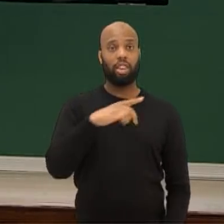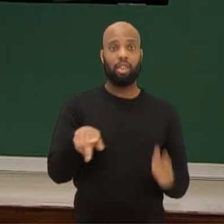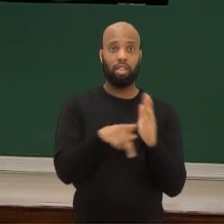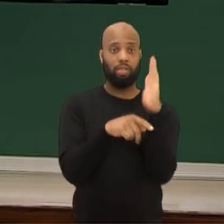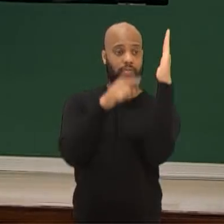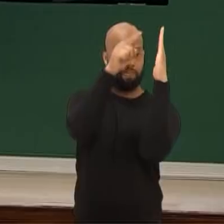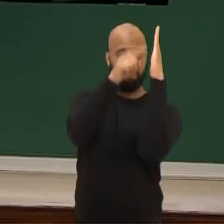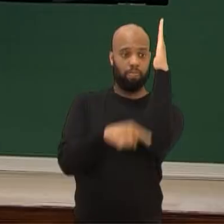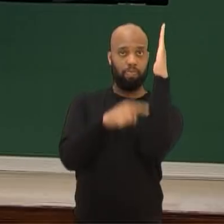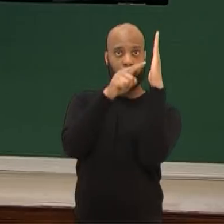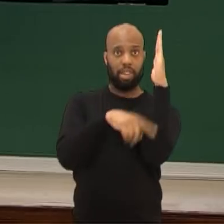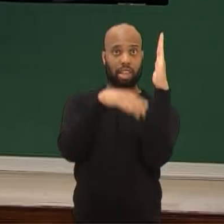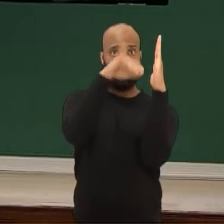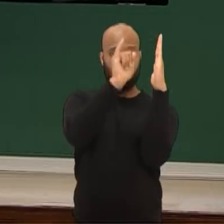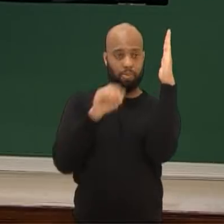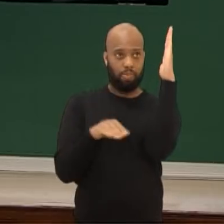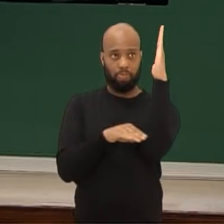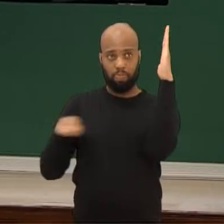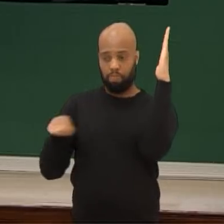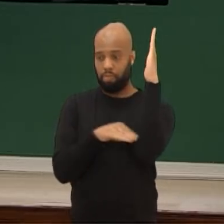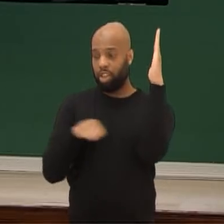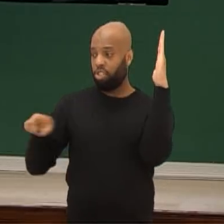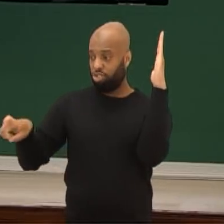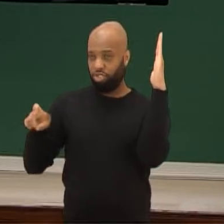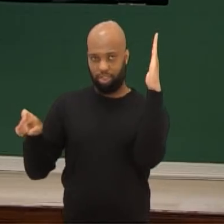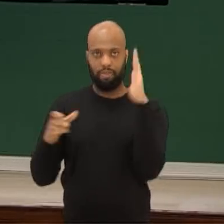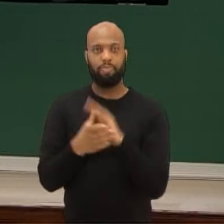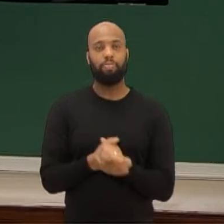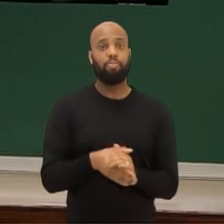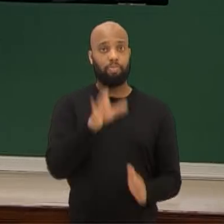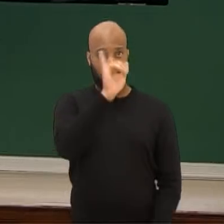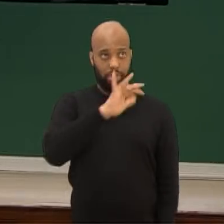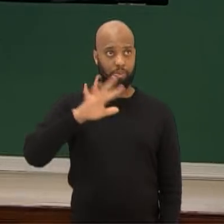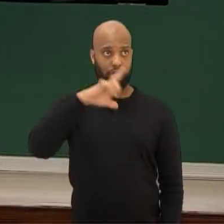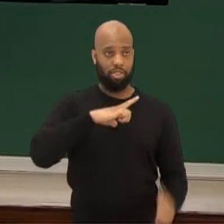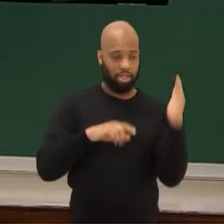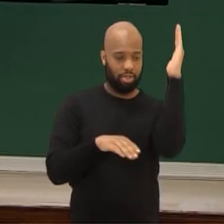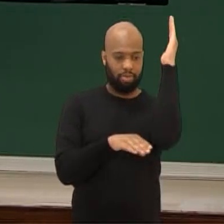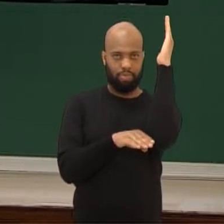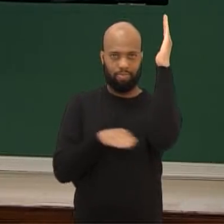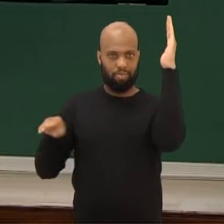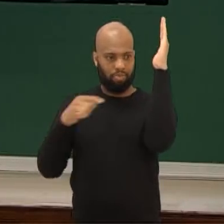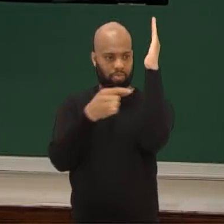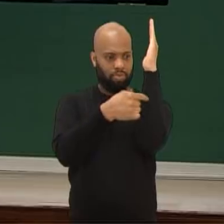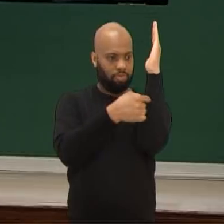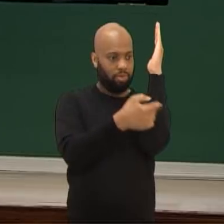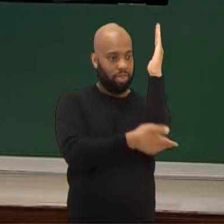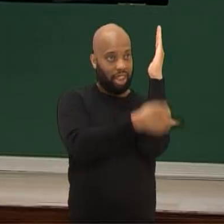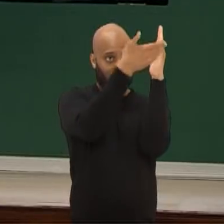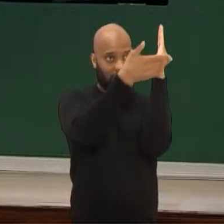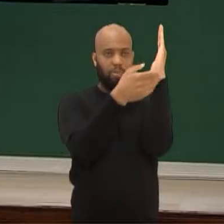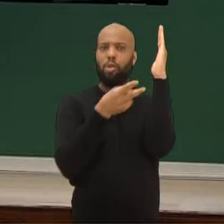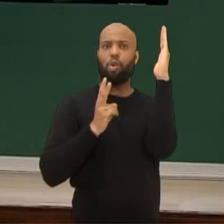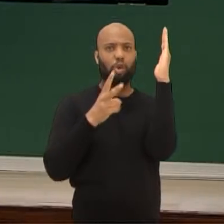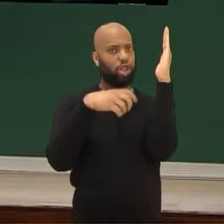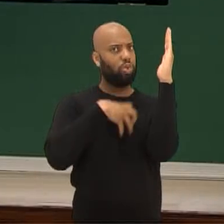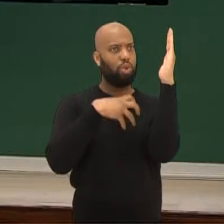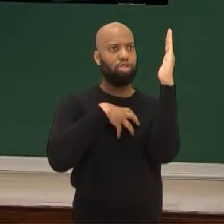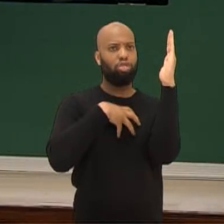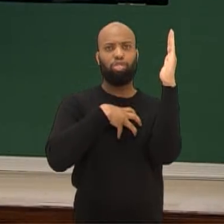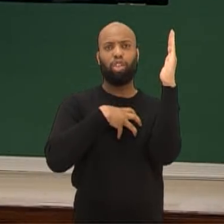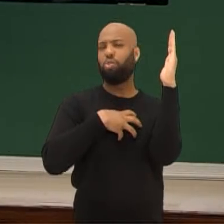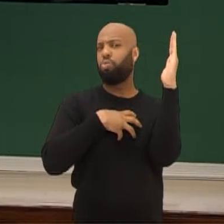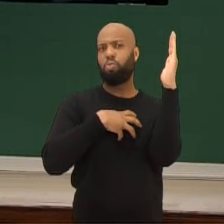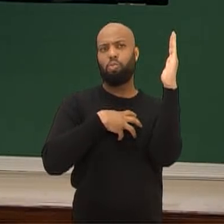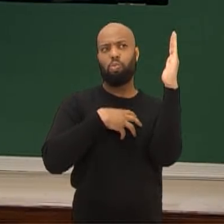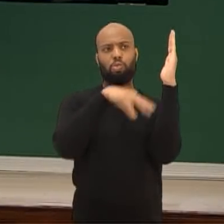Y e aqui o eixo X. A imagem acima, ela mantém a mesma proporção da imagem